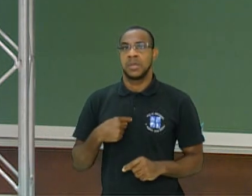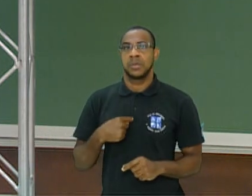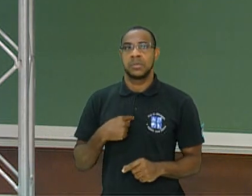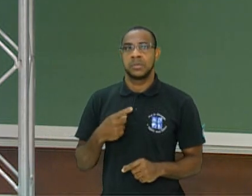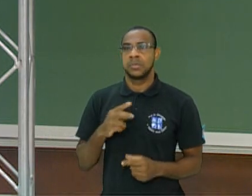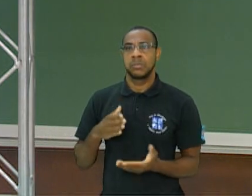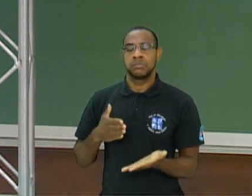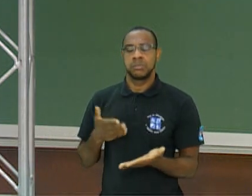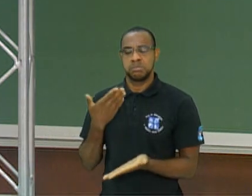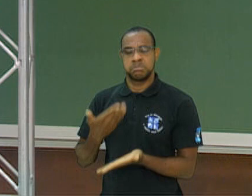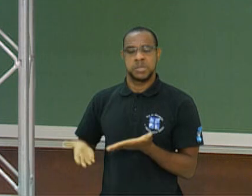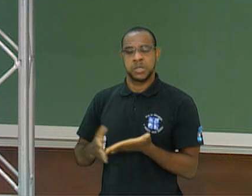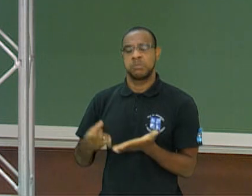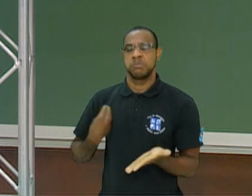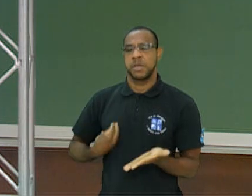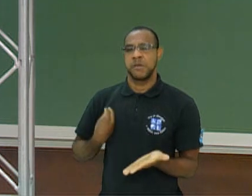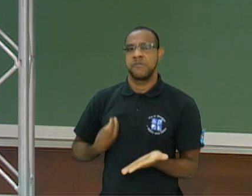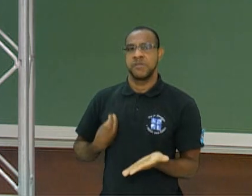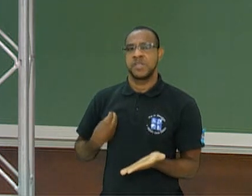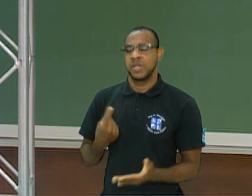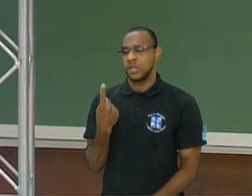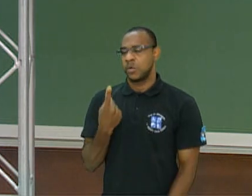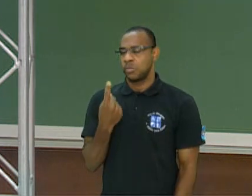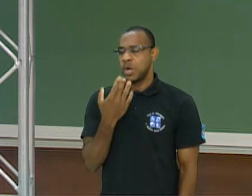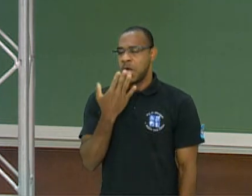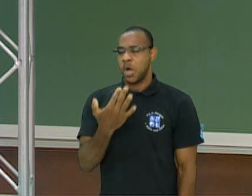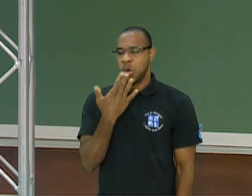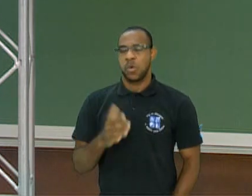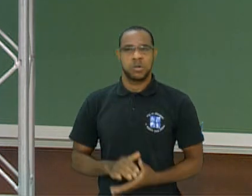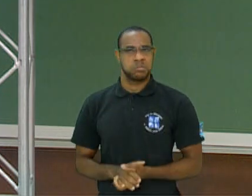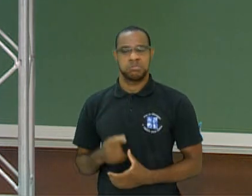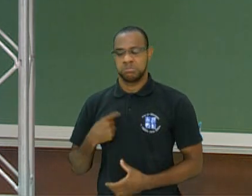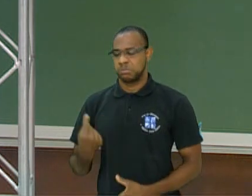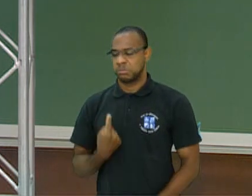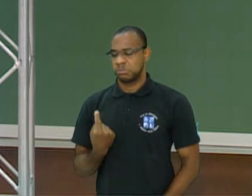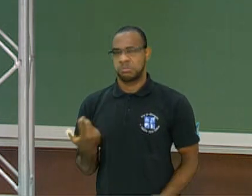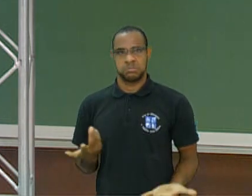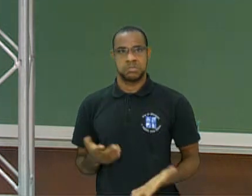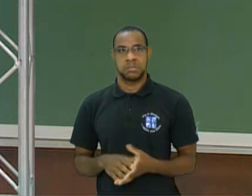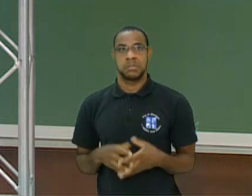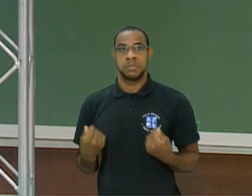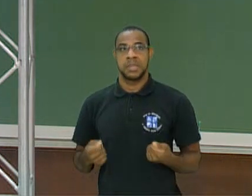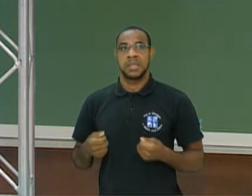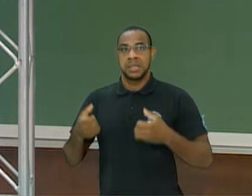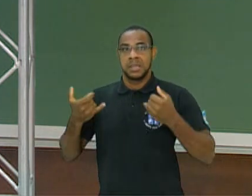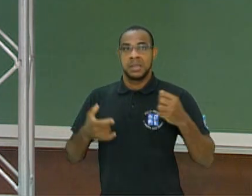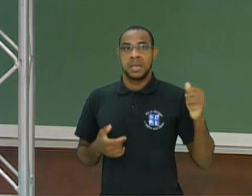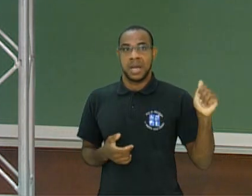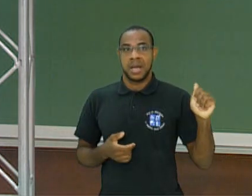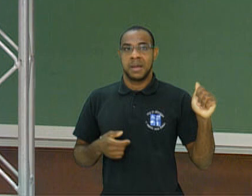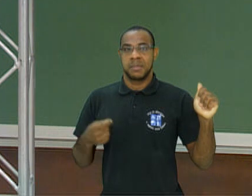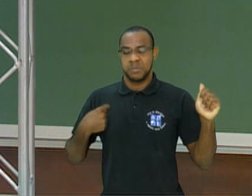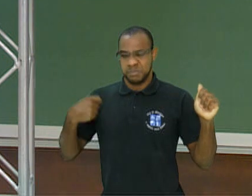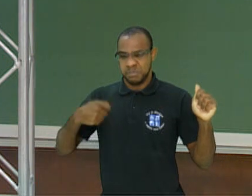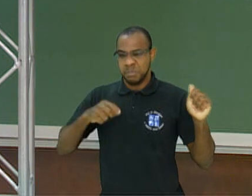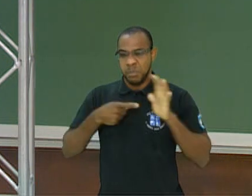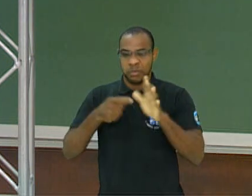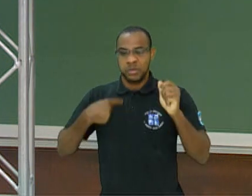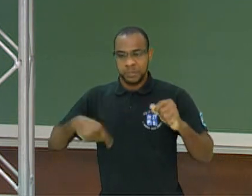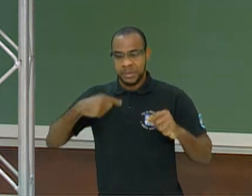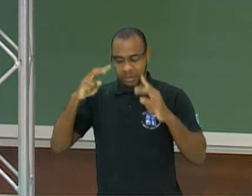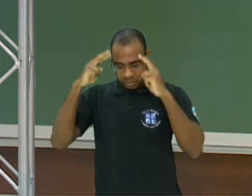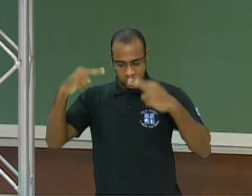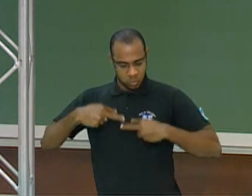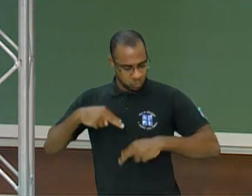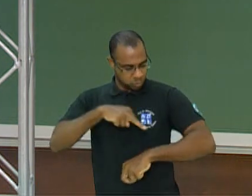perco minha vida sendo uma cor. O cantor mostra que nós devemos prestar atenção na pele? O cantor mostra que a